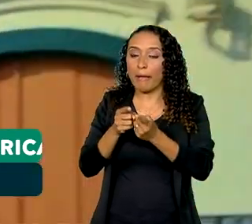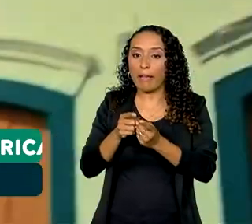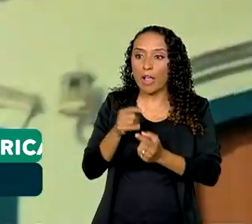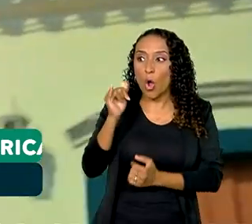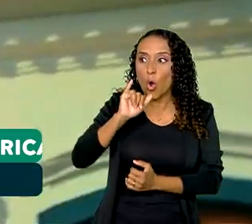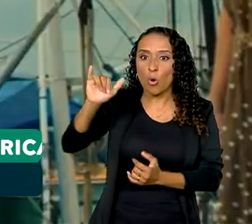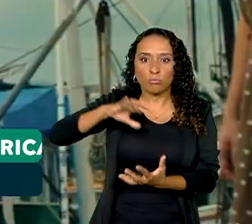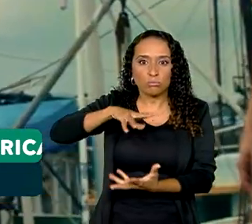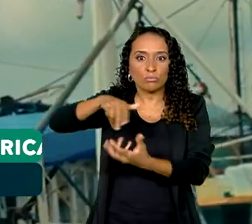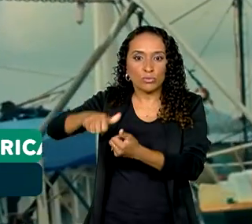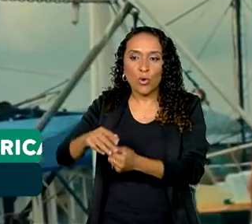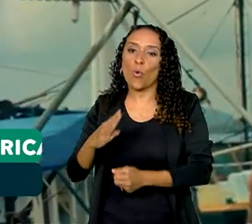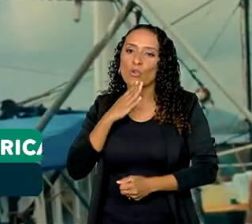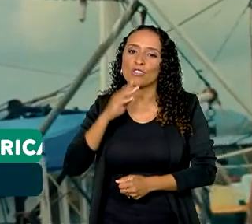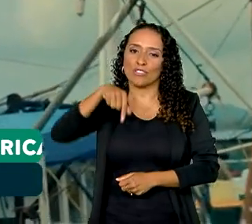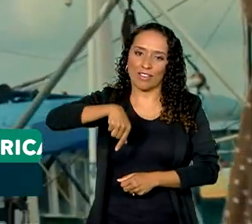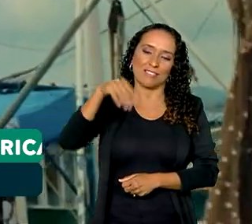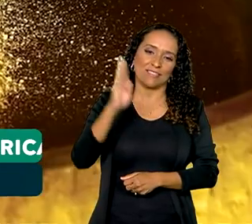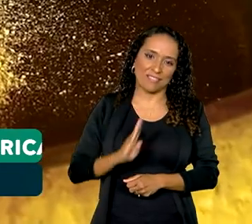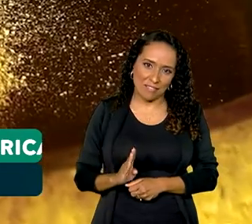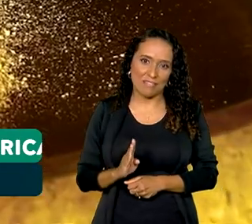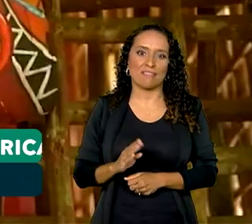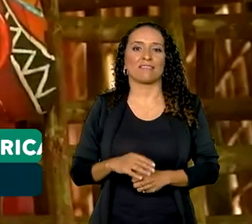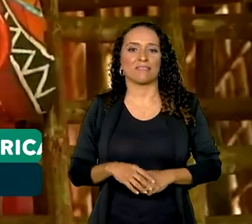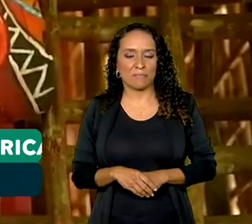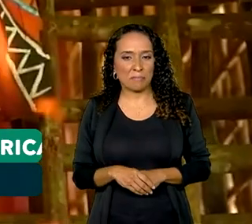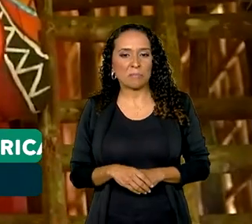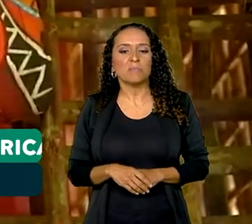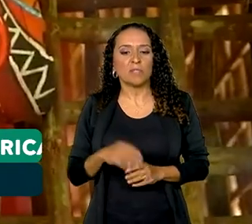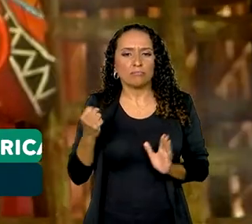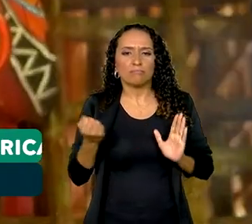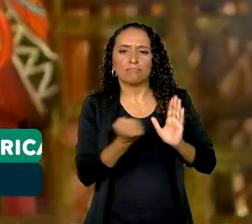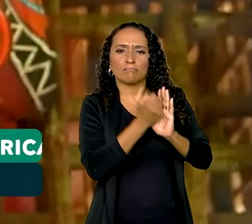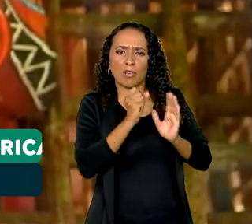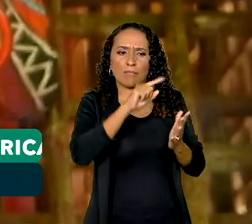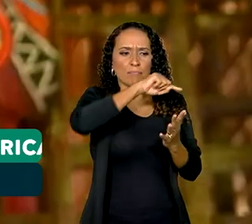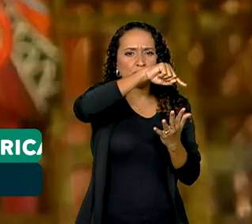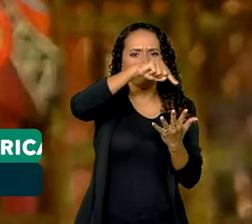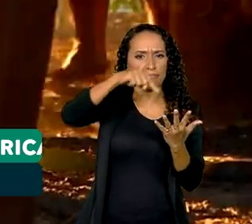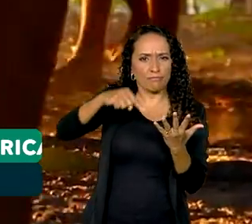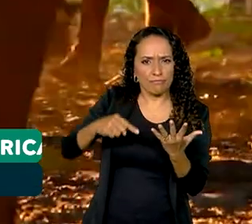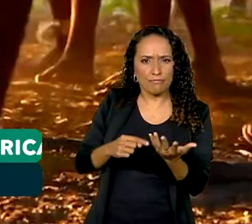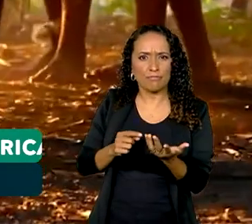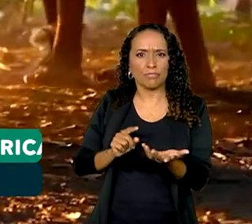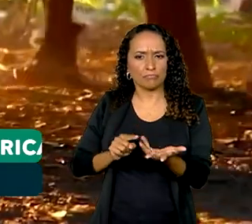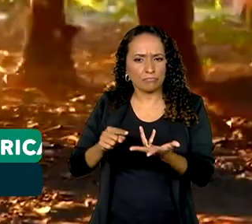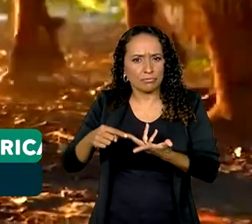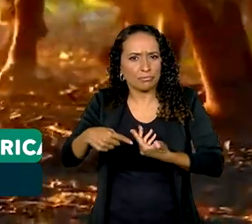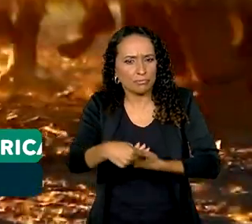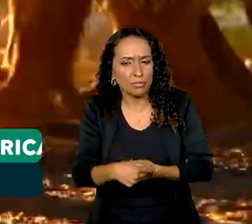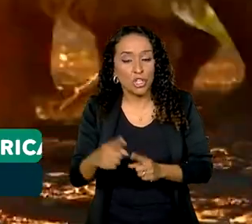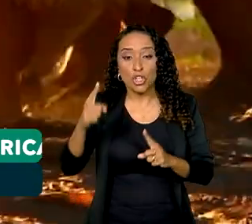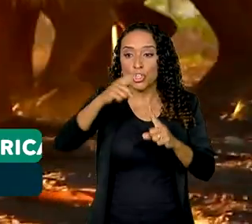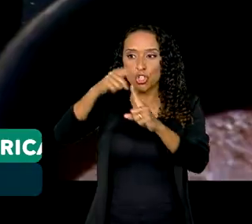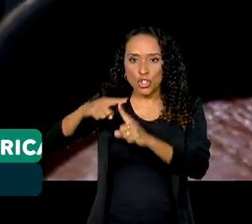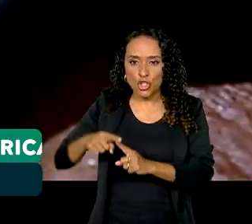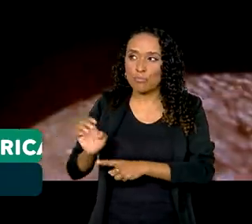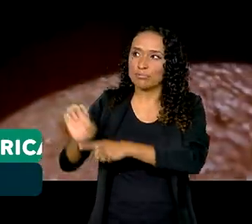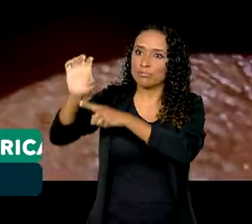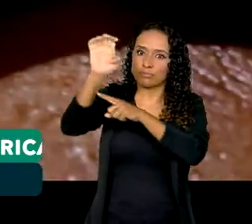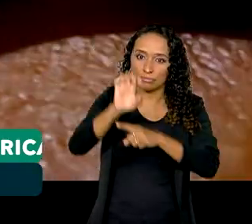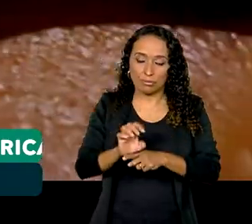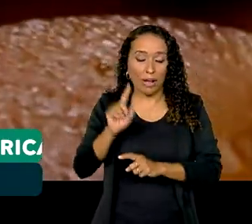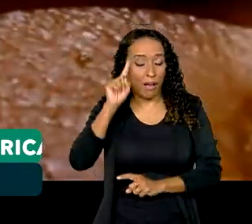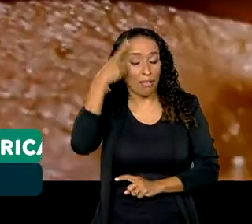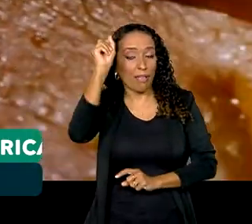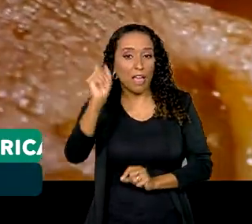conheceram o lado gastronômico do nosso turismo marcado pela diversidade e estilos regionais A ideia